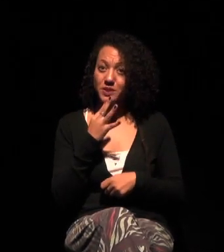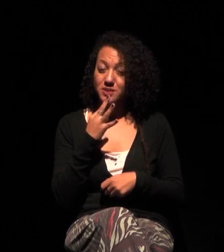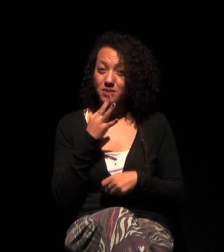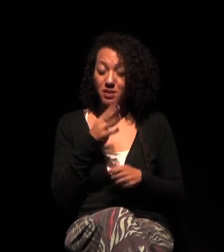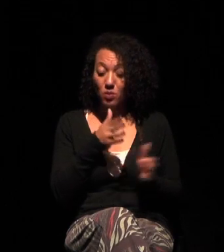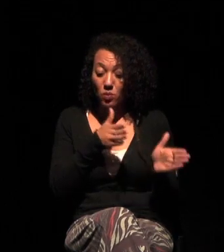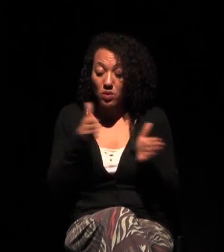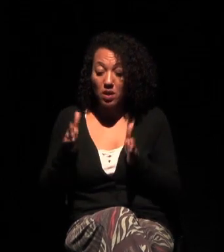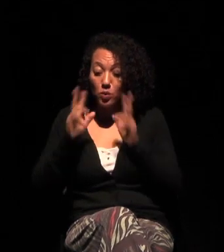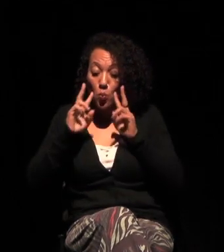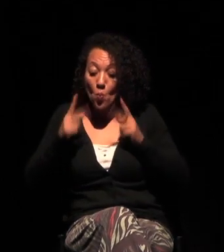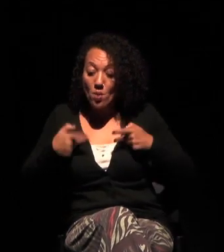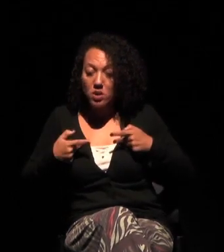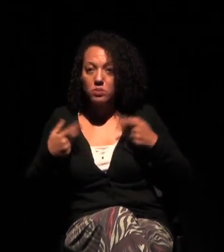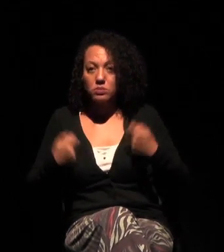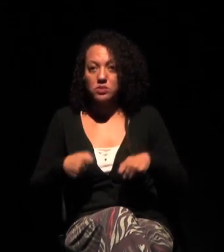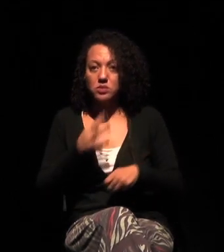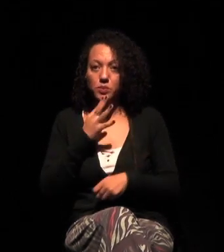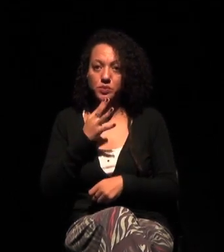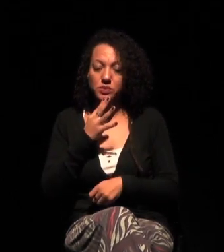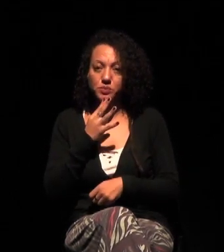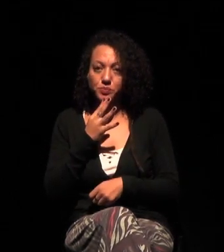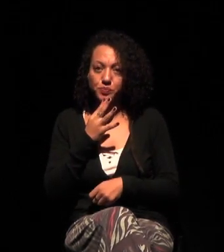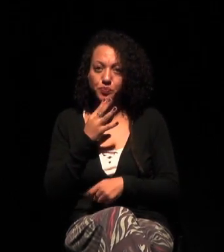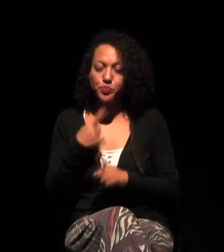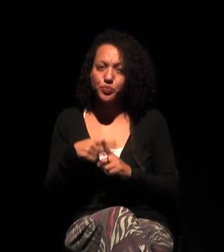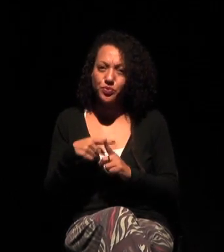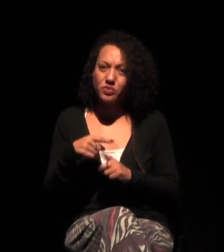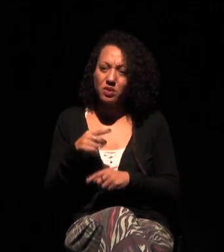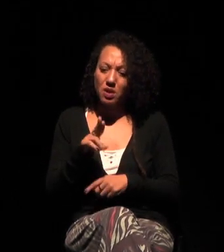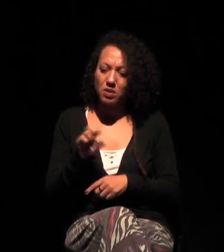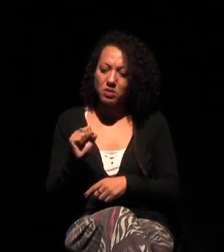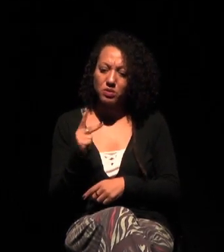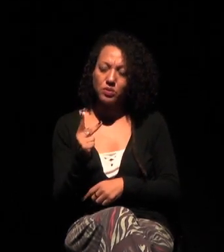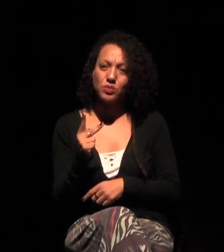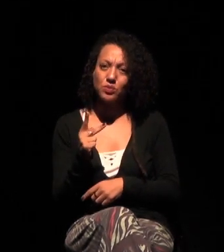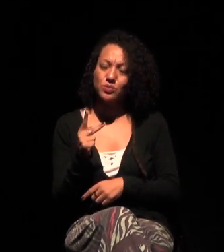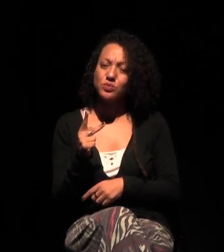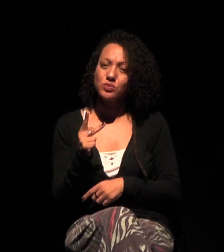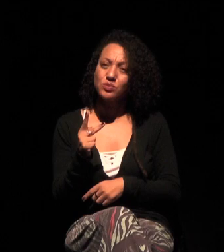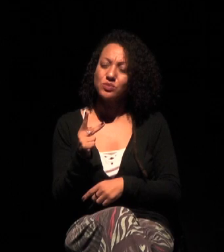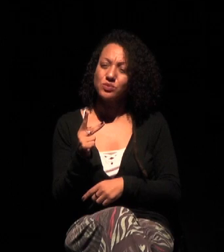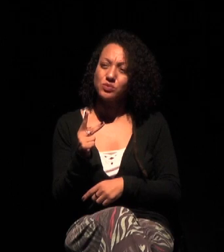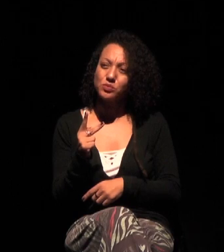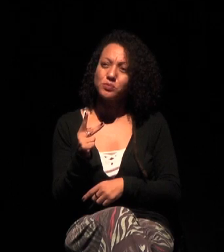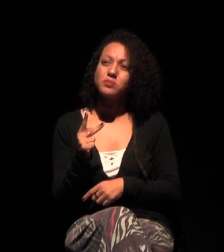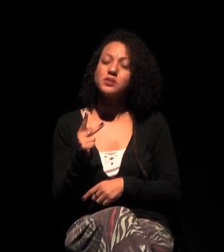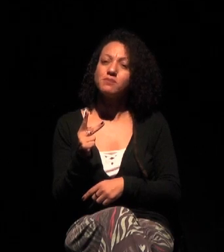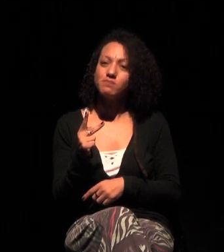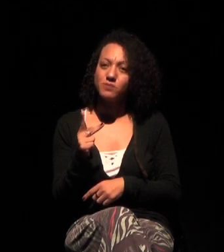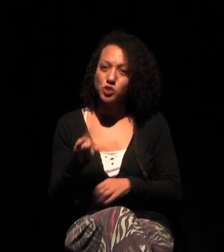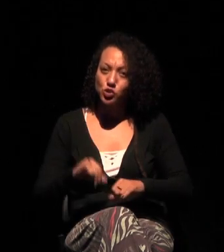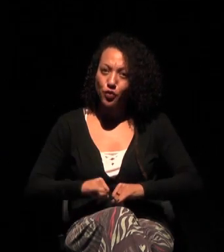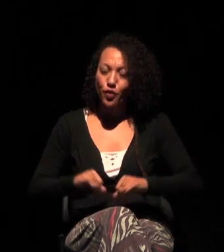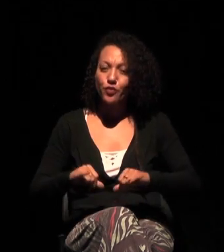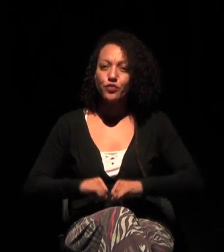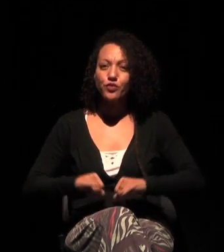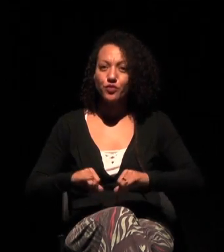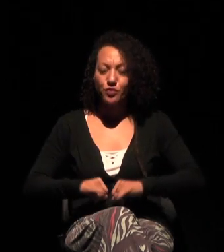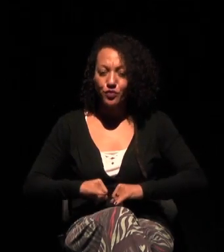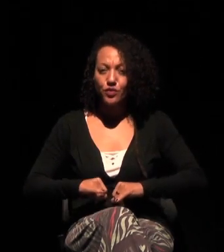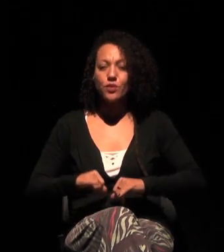humanidade pelo menos que a nossa universidade foi uma foi cúmplice do processo de